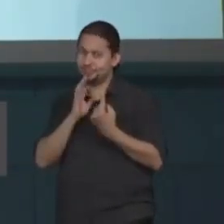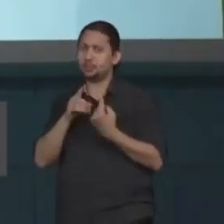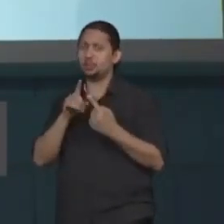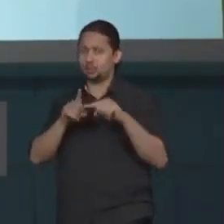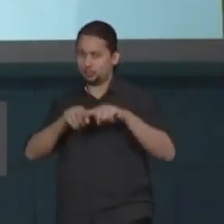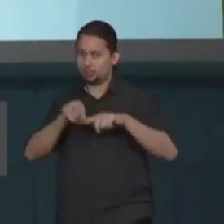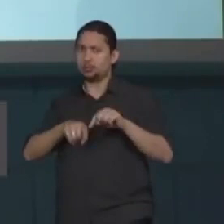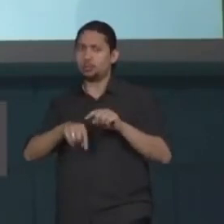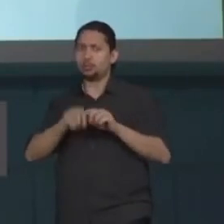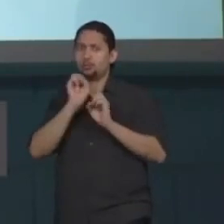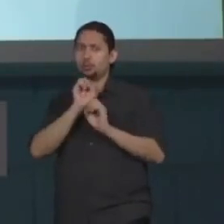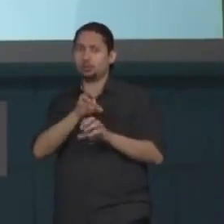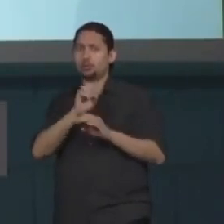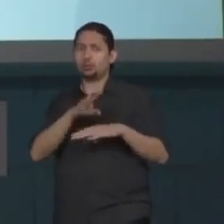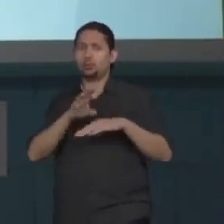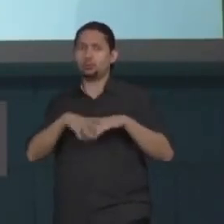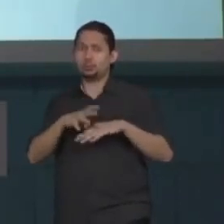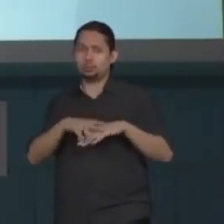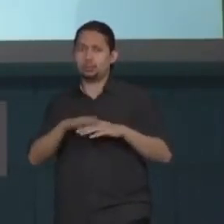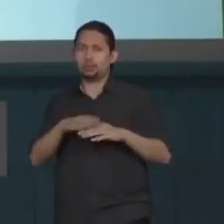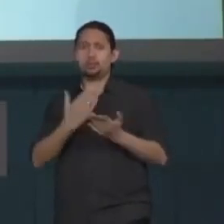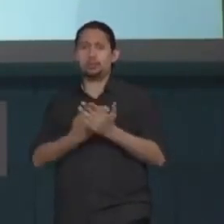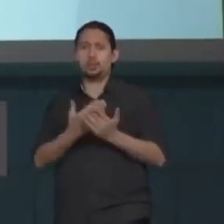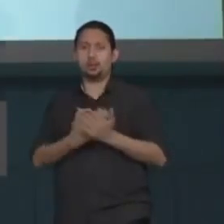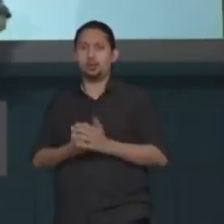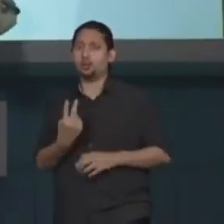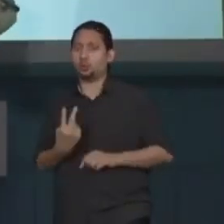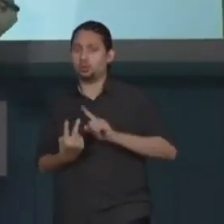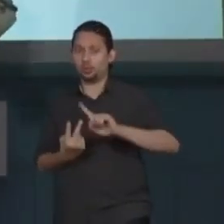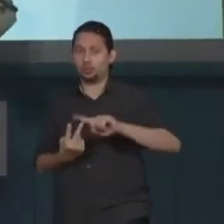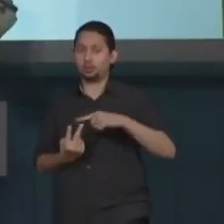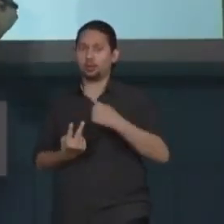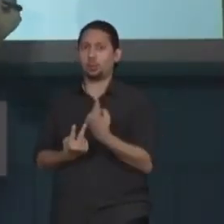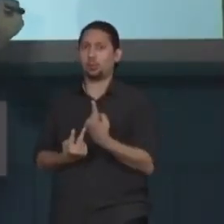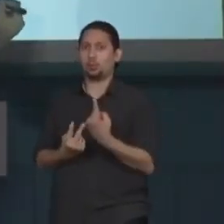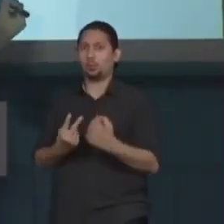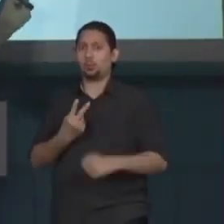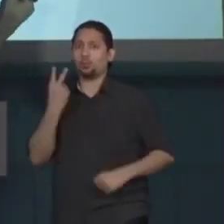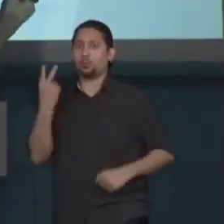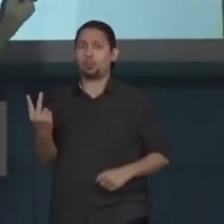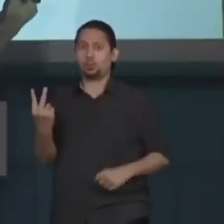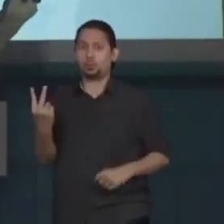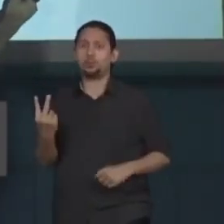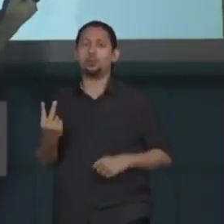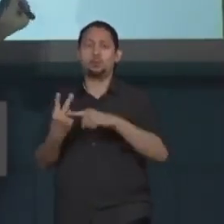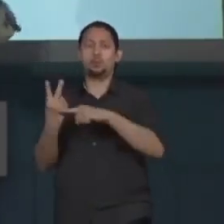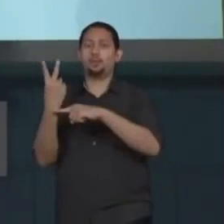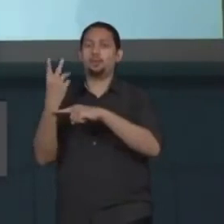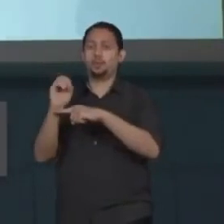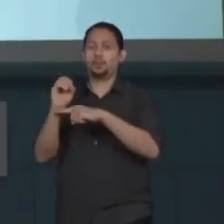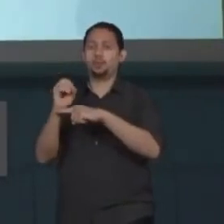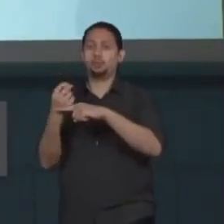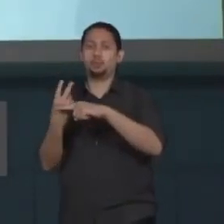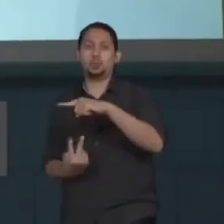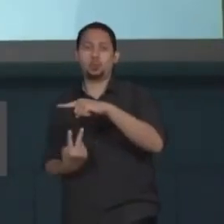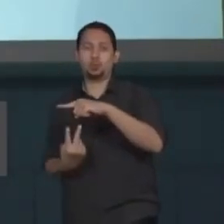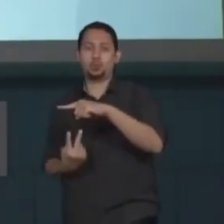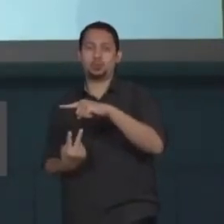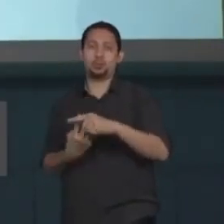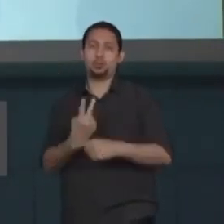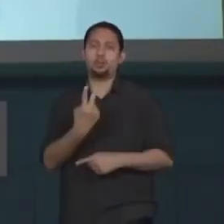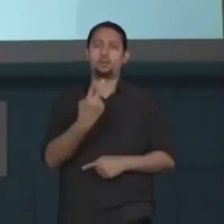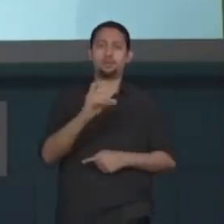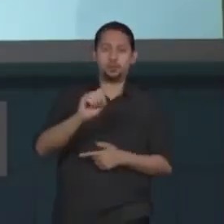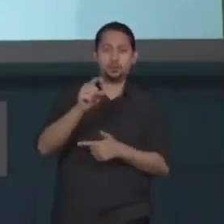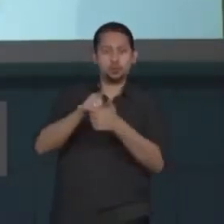matéria das aulas de matemática. 2 elevado a 1 vai ser 2. Então, a força que eu vou precisar